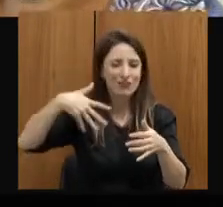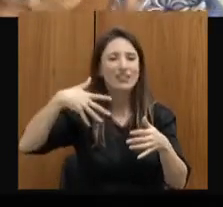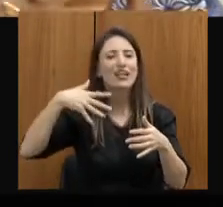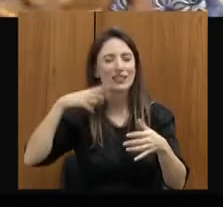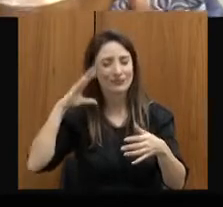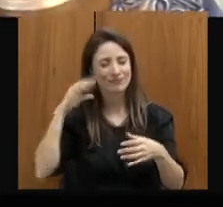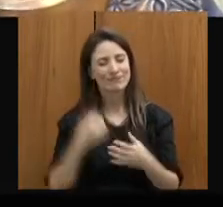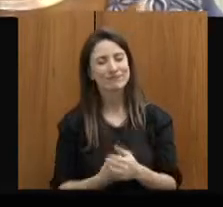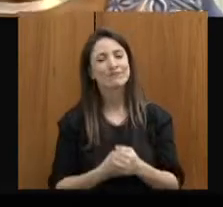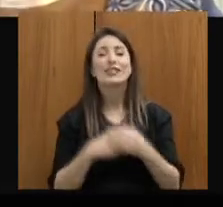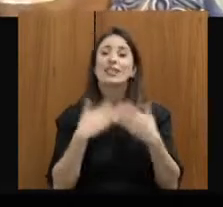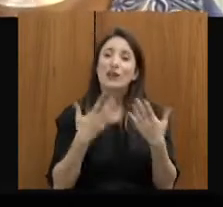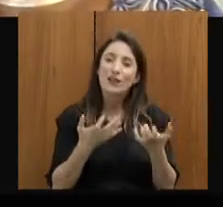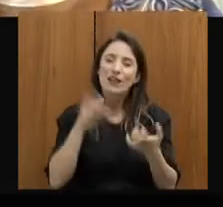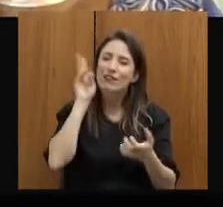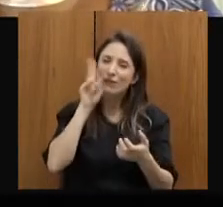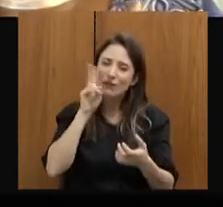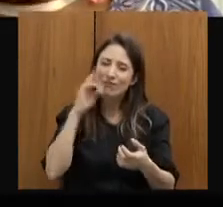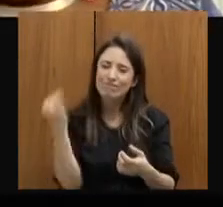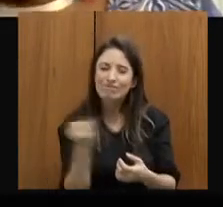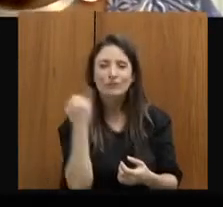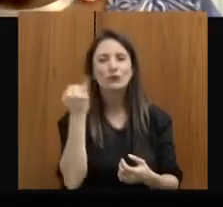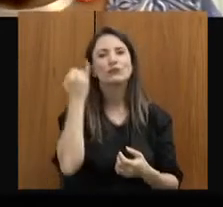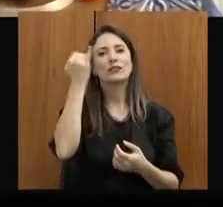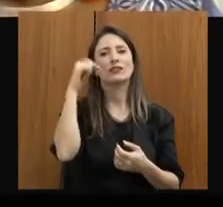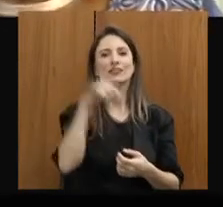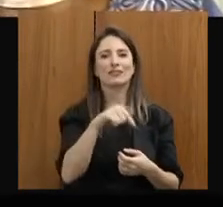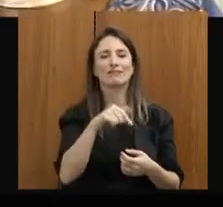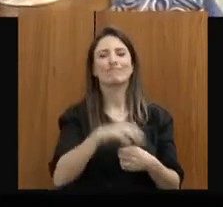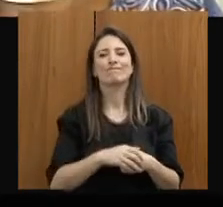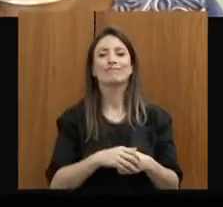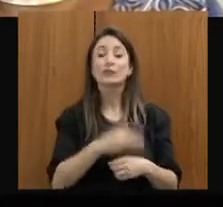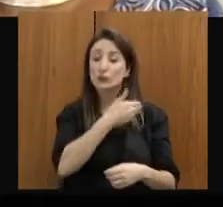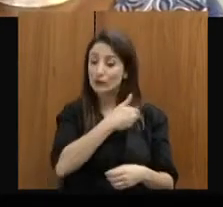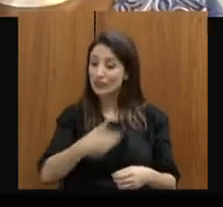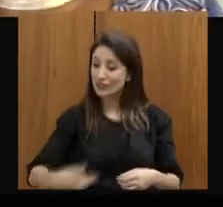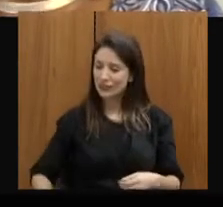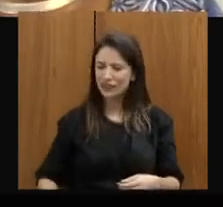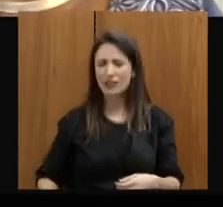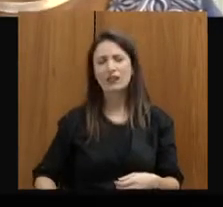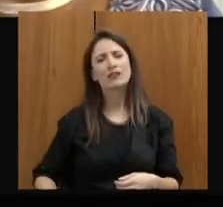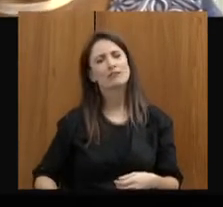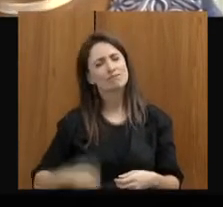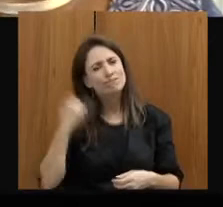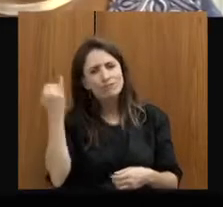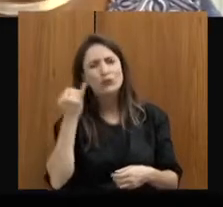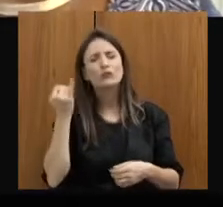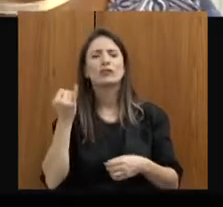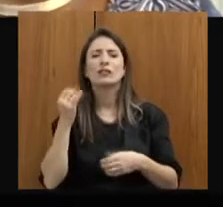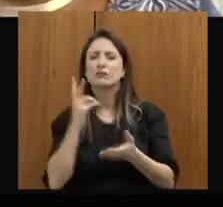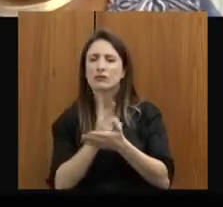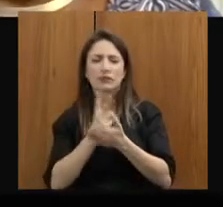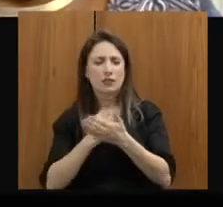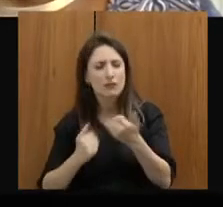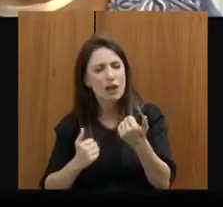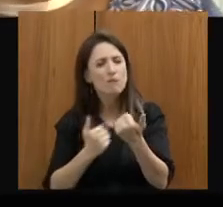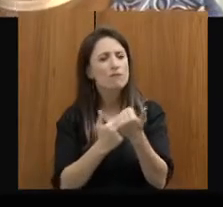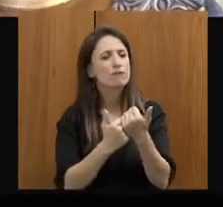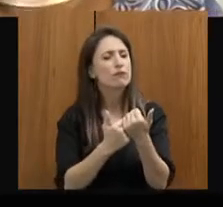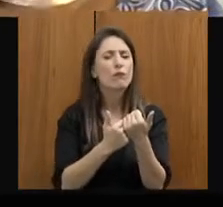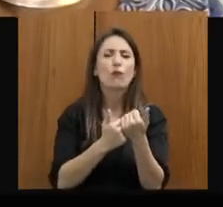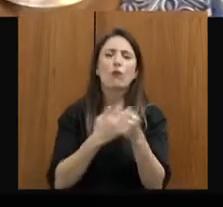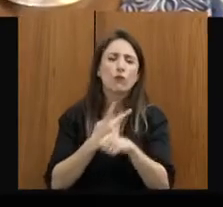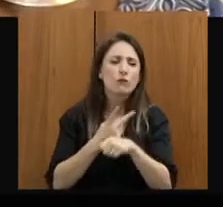É bem por ânsia que tem o estado de alongar e fortalecer o trabalho dessas comunidades